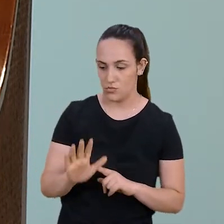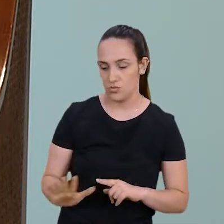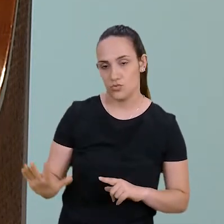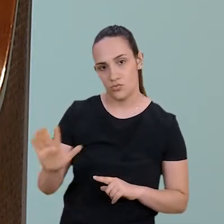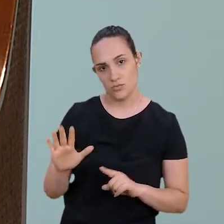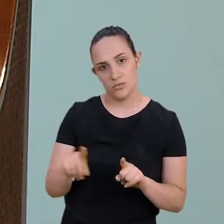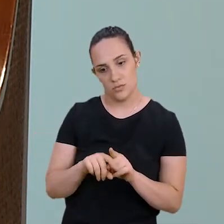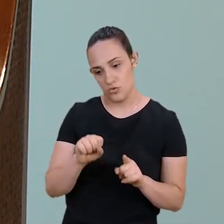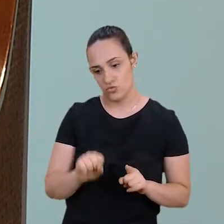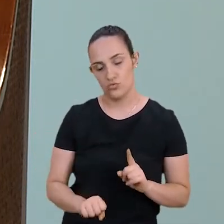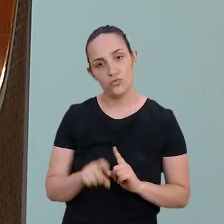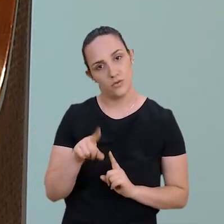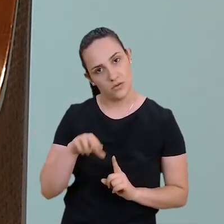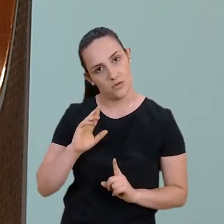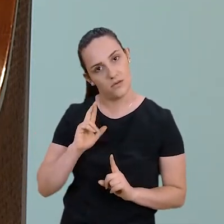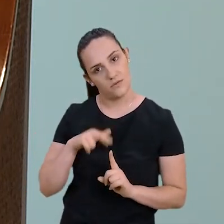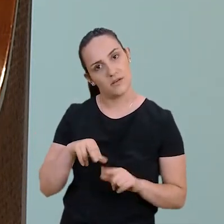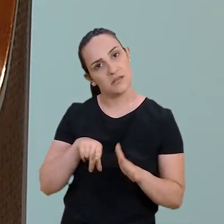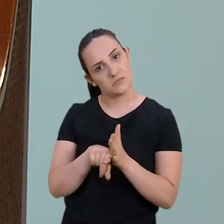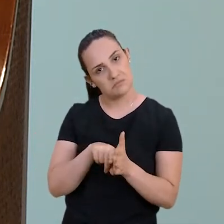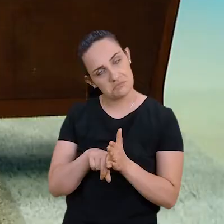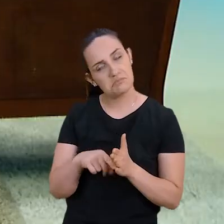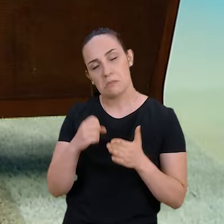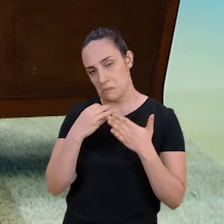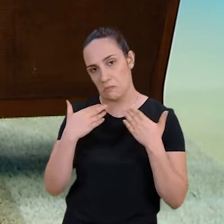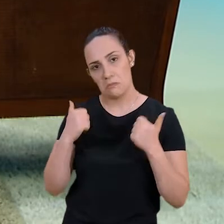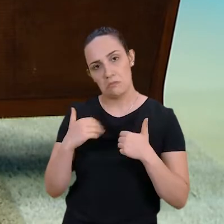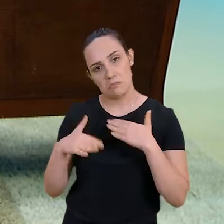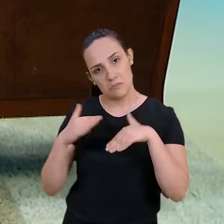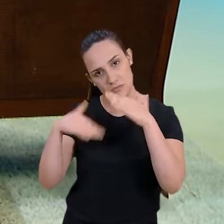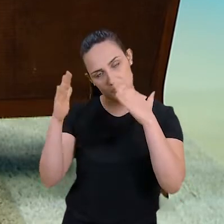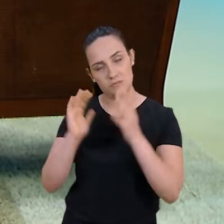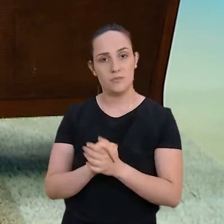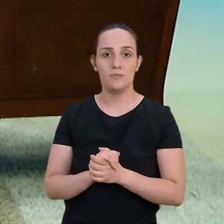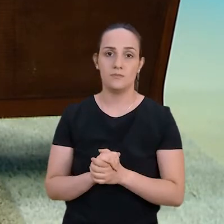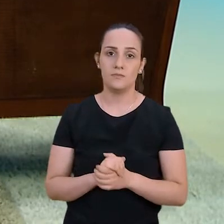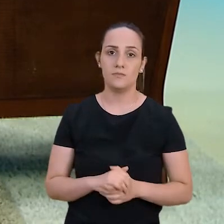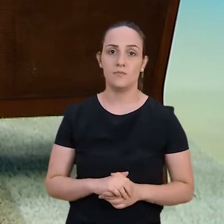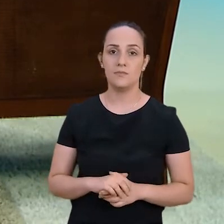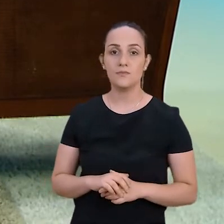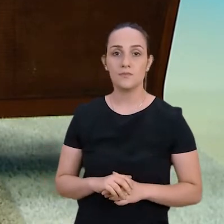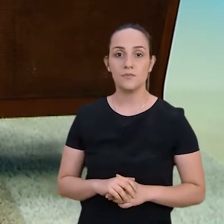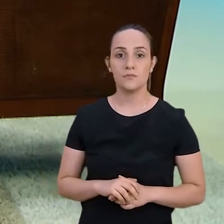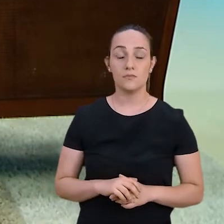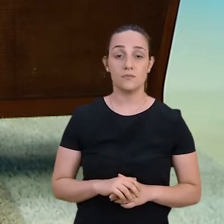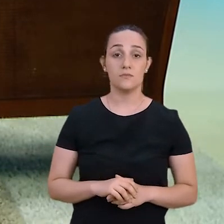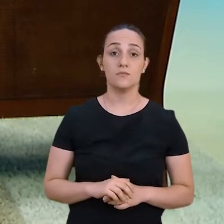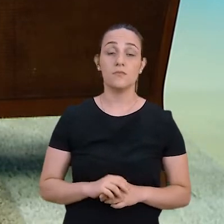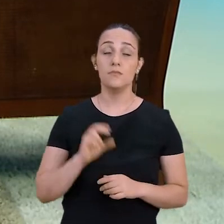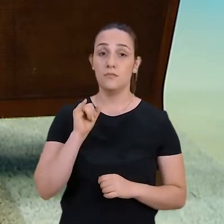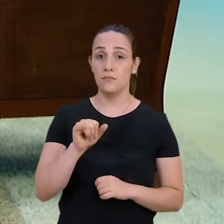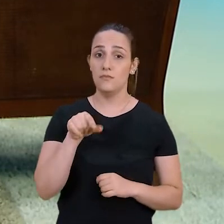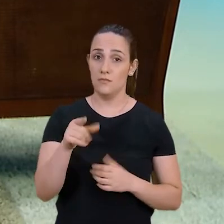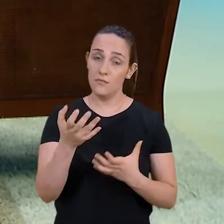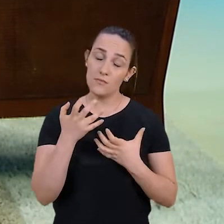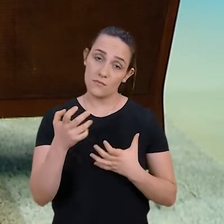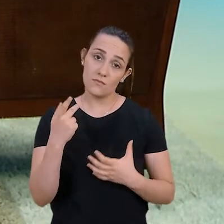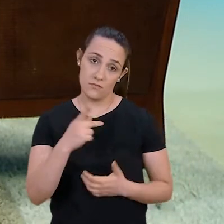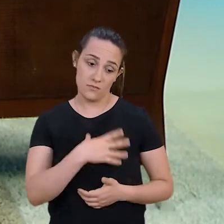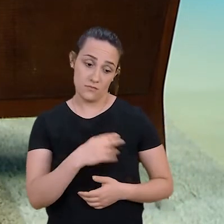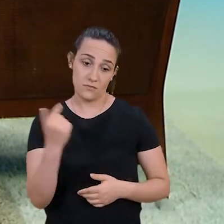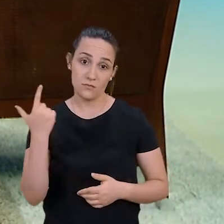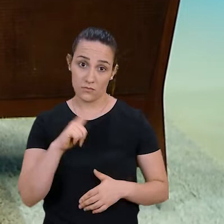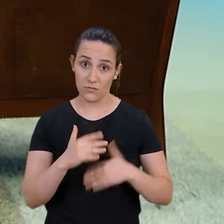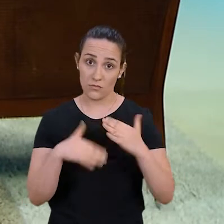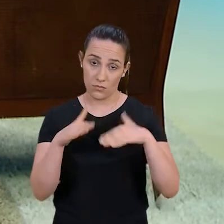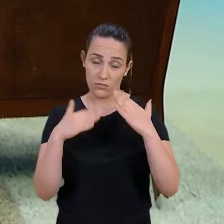e o Sul, que são as regiões mais desenvolvidas com as outras do Brasil. Muitas vezes, para que os seus filhos consigam se